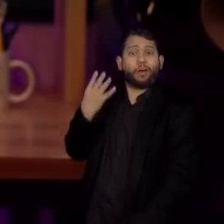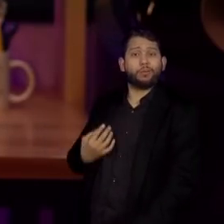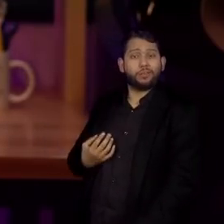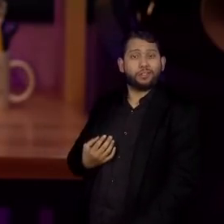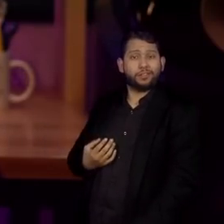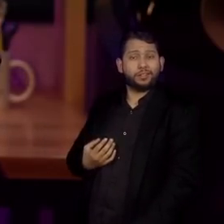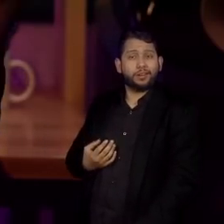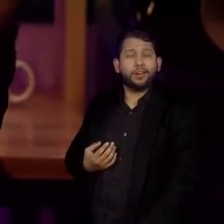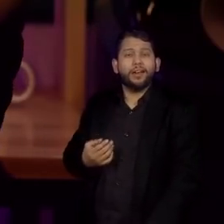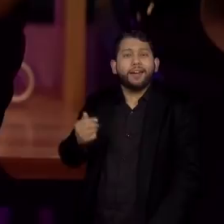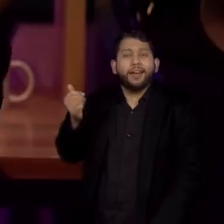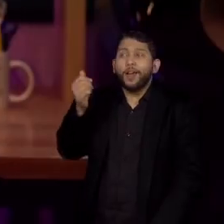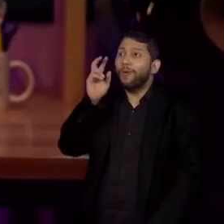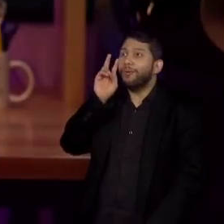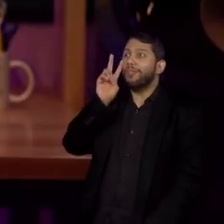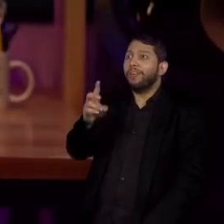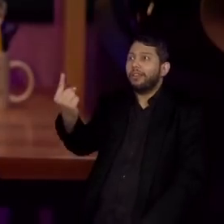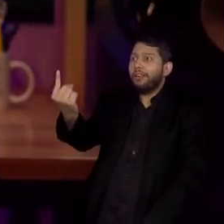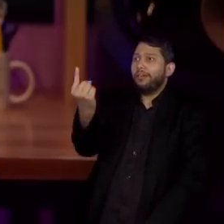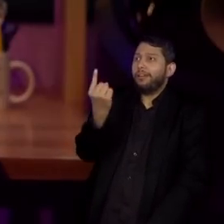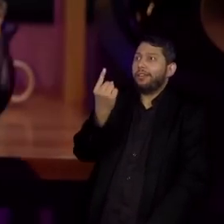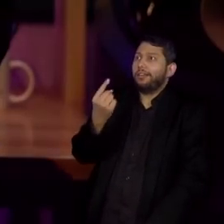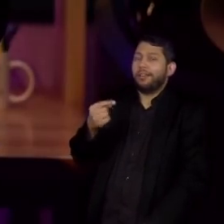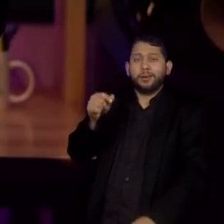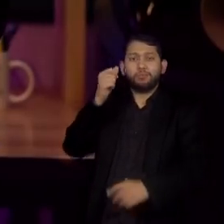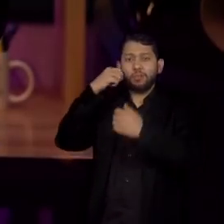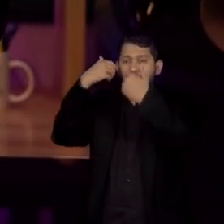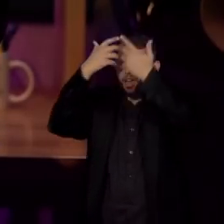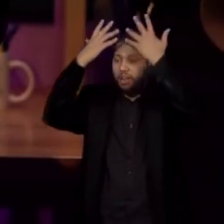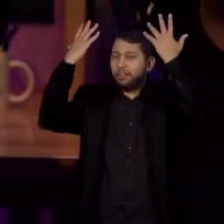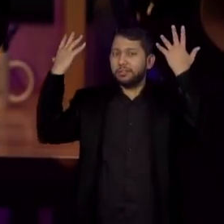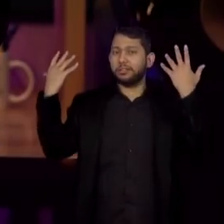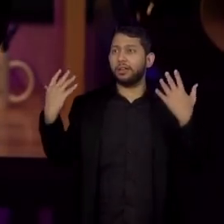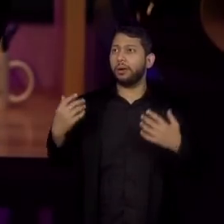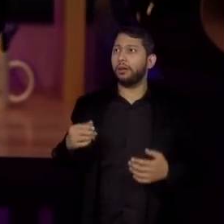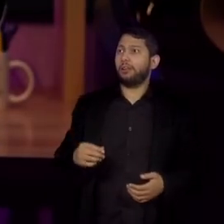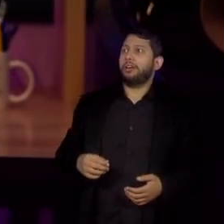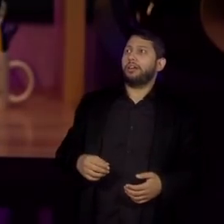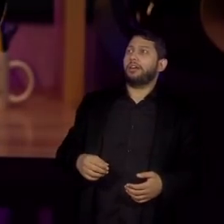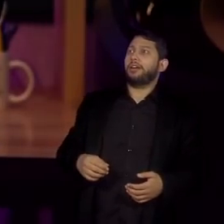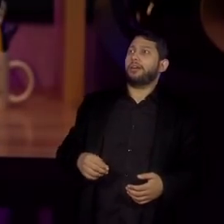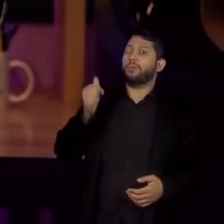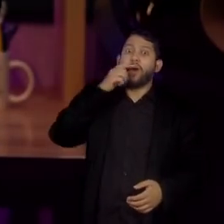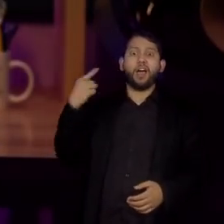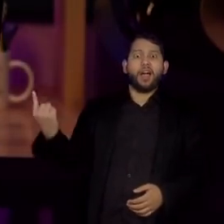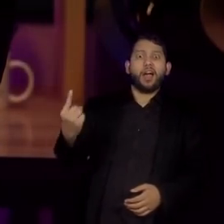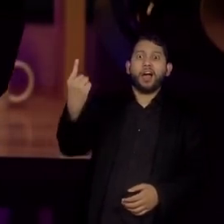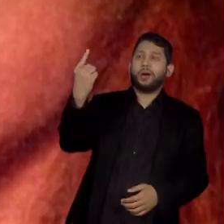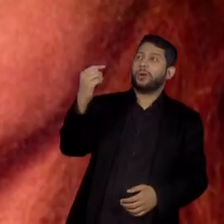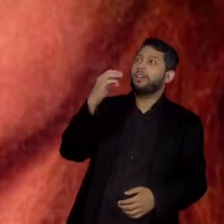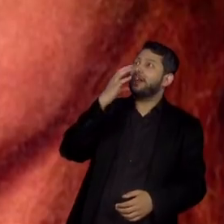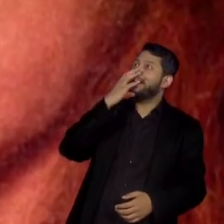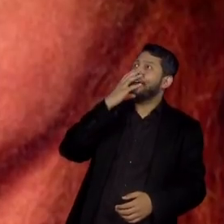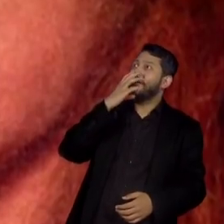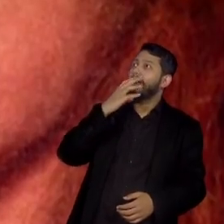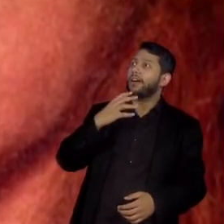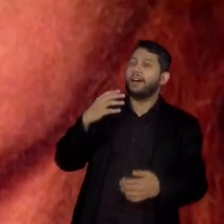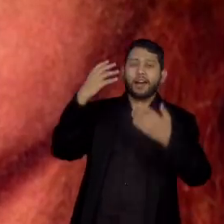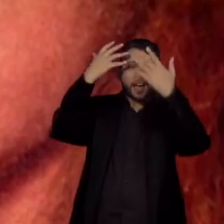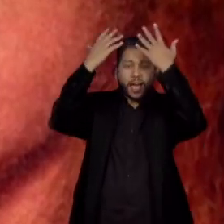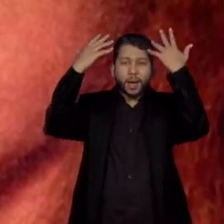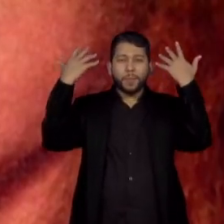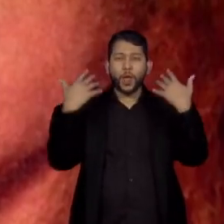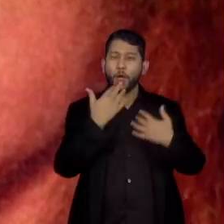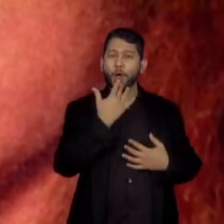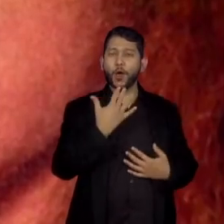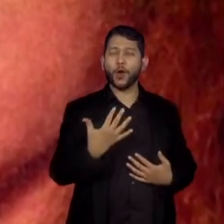a figura dela, assim, quando eu olhei a primeira vez, perdi a fala, assim, era gigante, alta, aquele cabelo